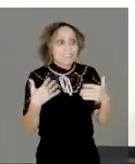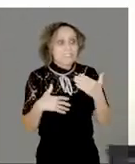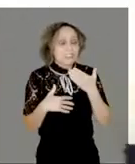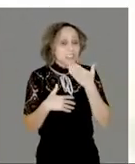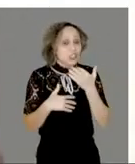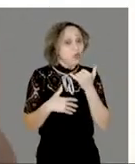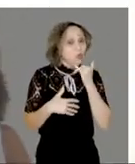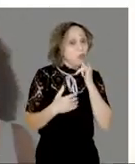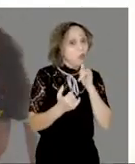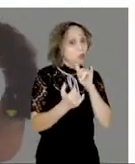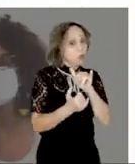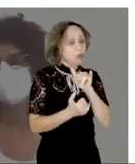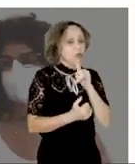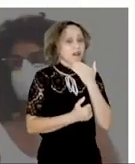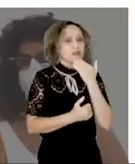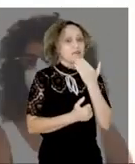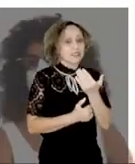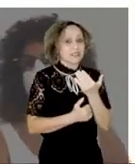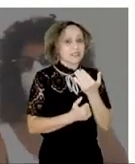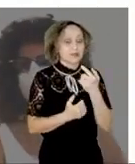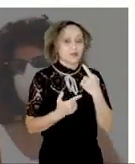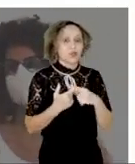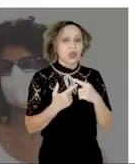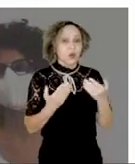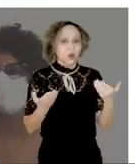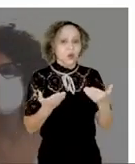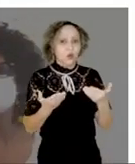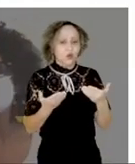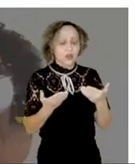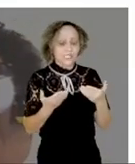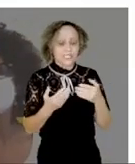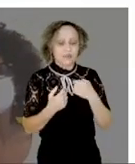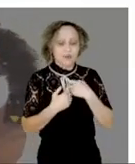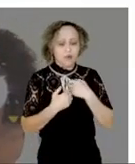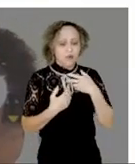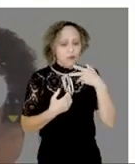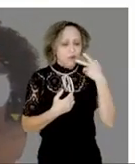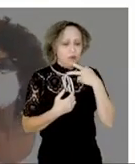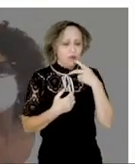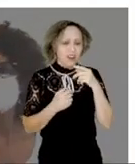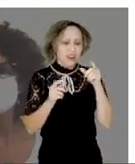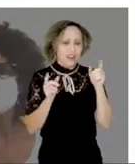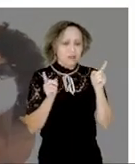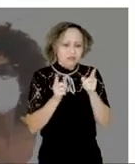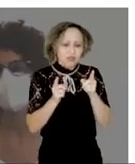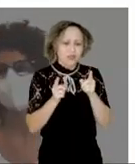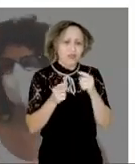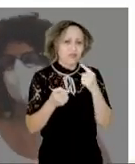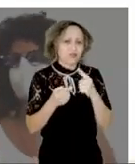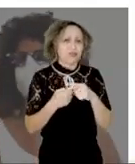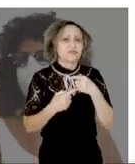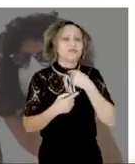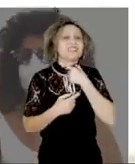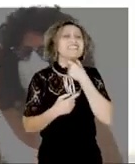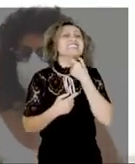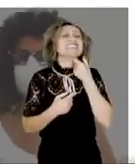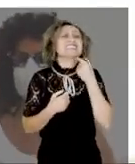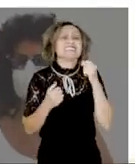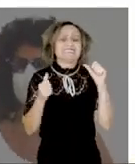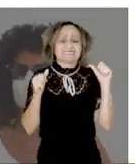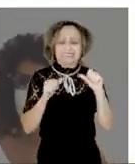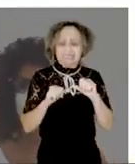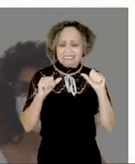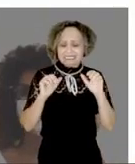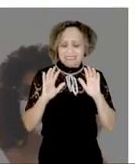documentário e eu preciso estar com a garganta boa, porque eu gravo segunda, terça e quarta, e na quinta eu vou para